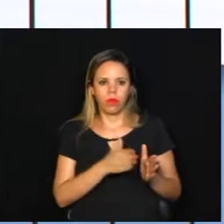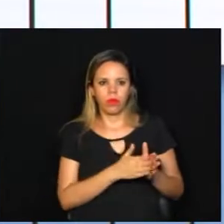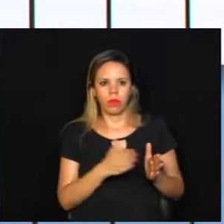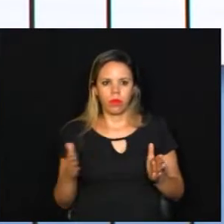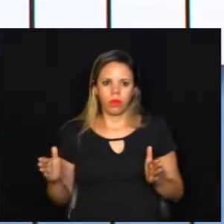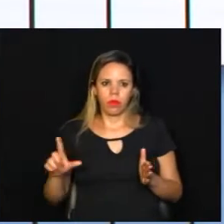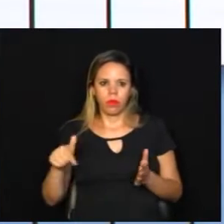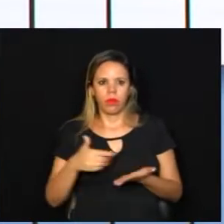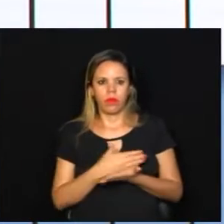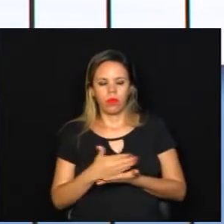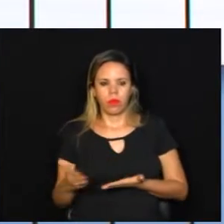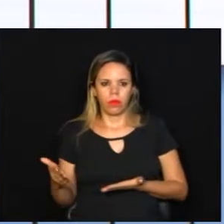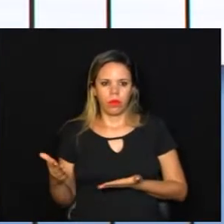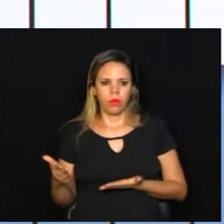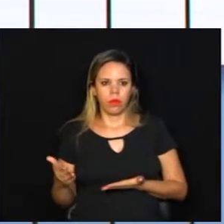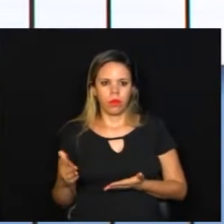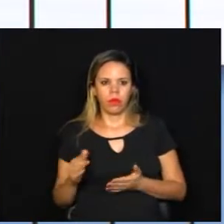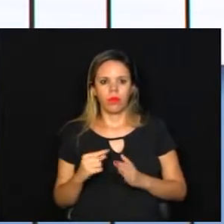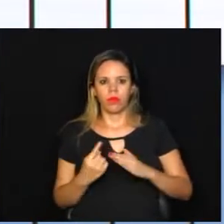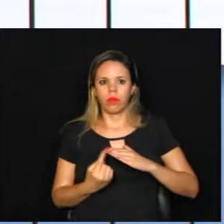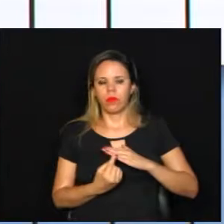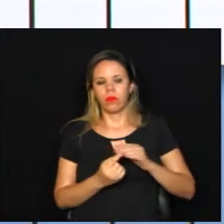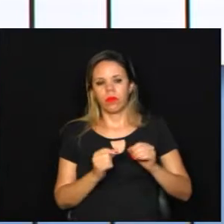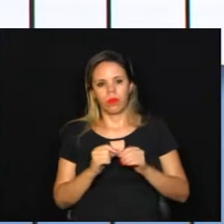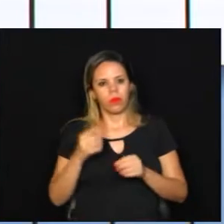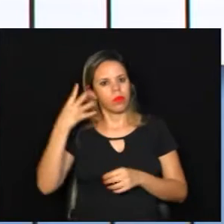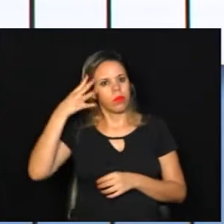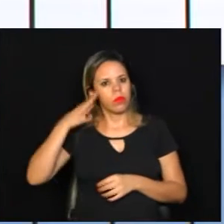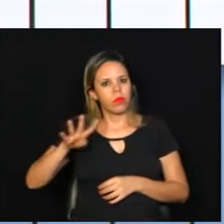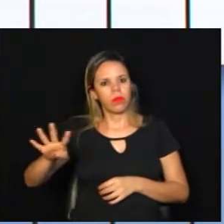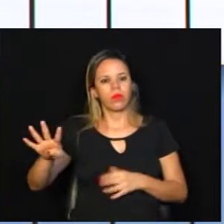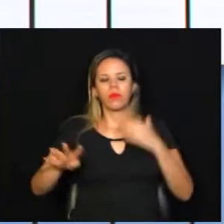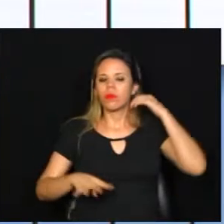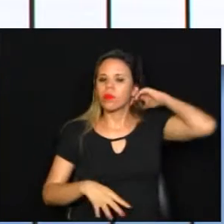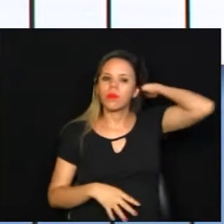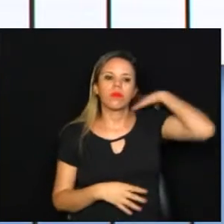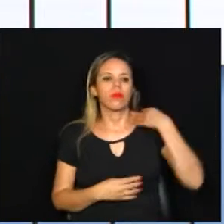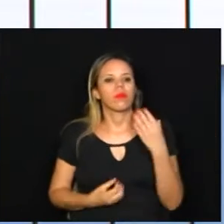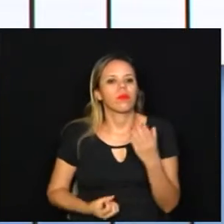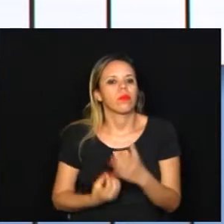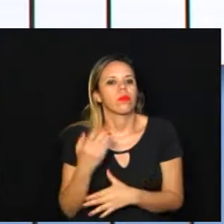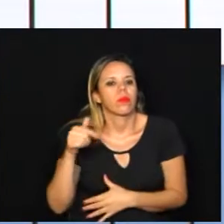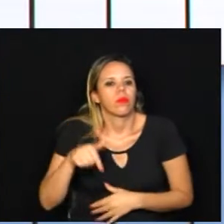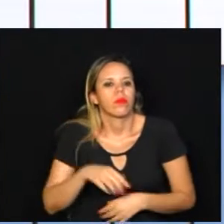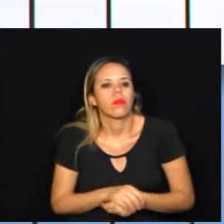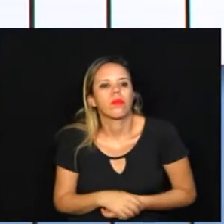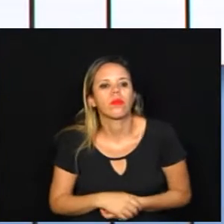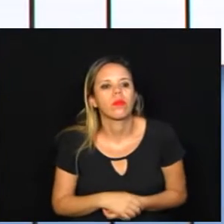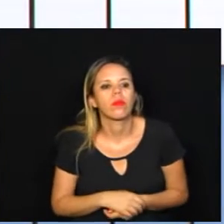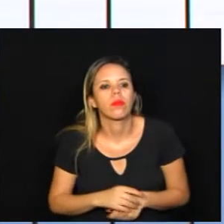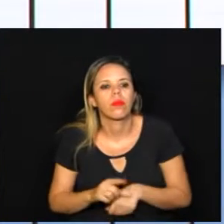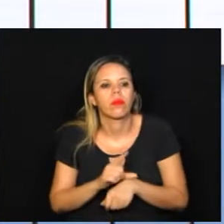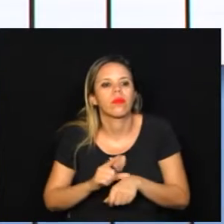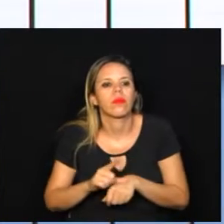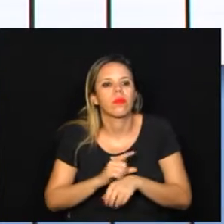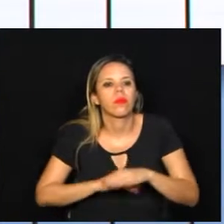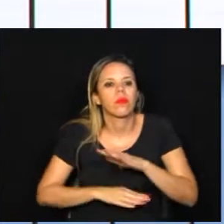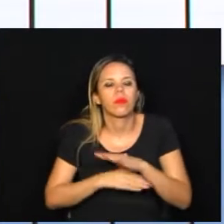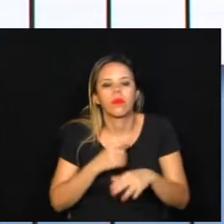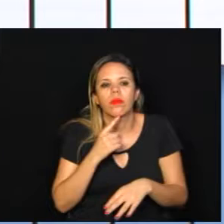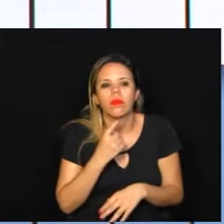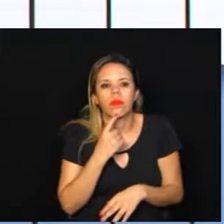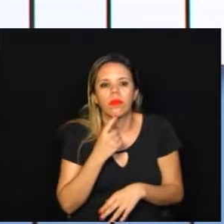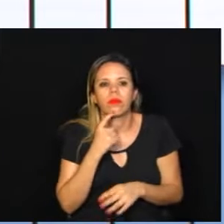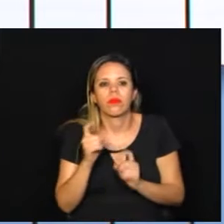logo que se inicia a quaresma, e ontem o lançamento aconteceu aqui no Legislativo de Campinas e quem comandou